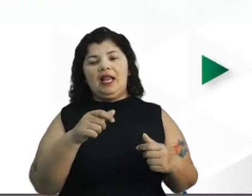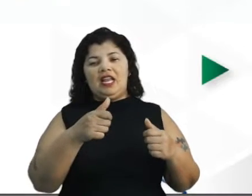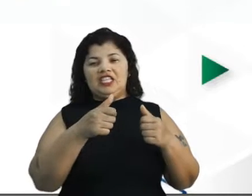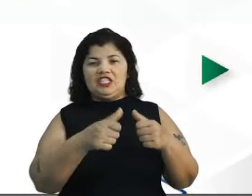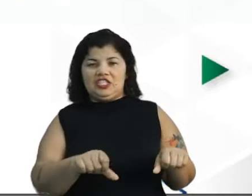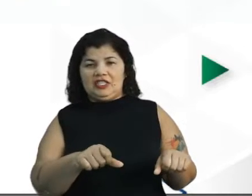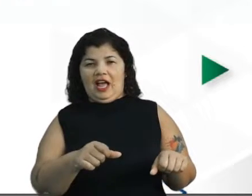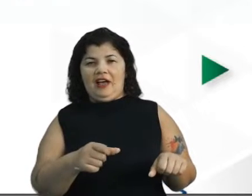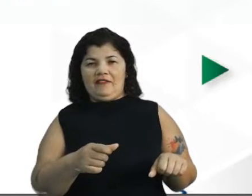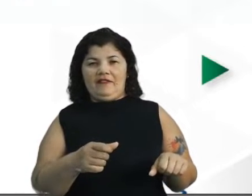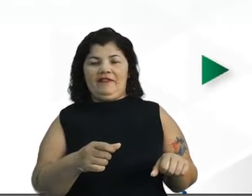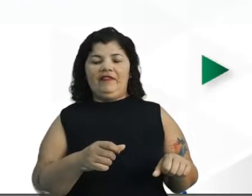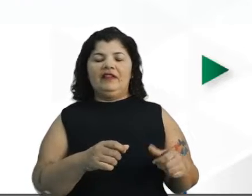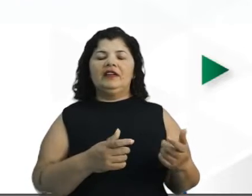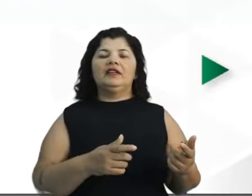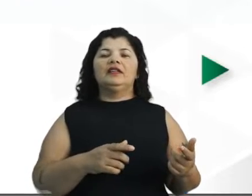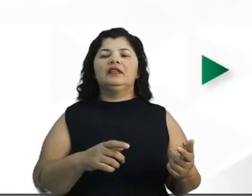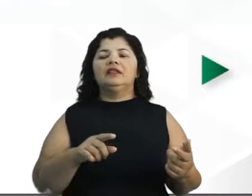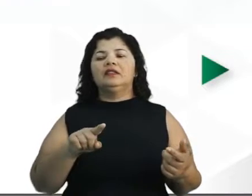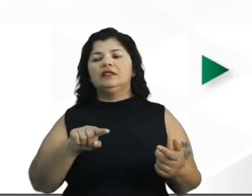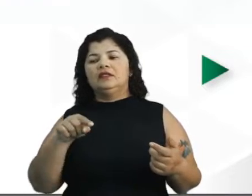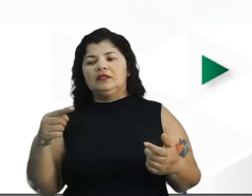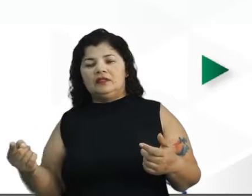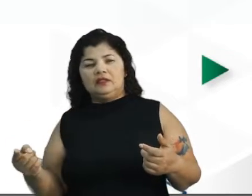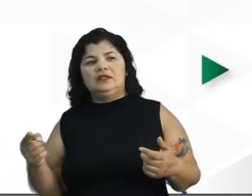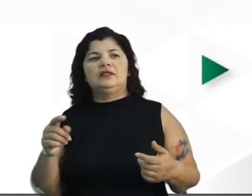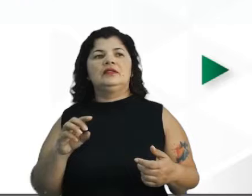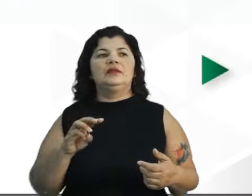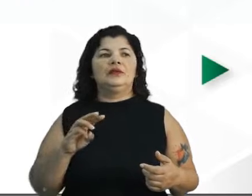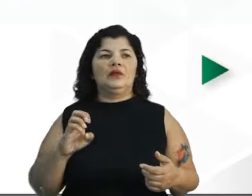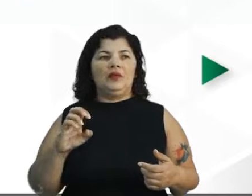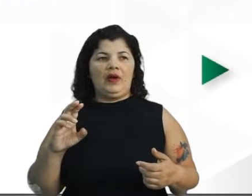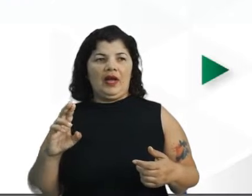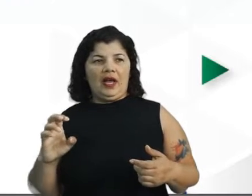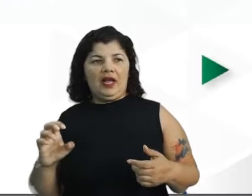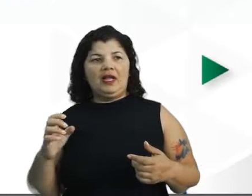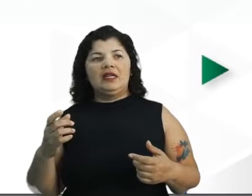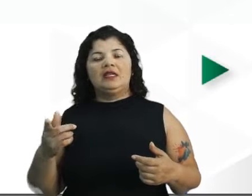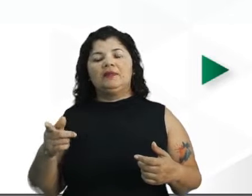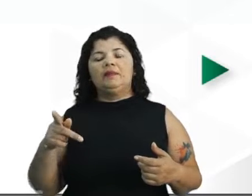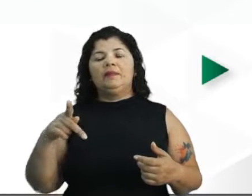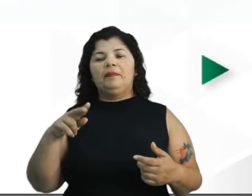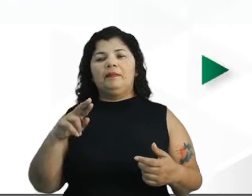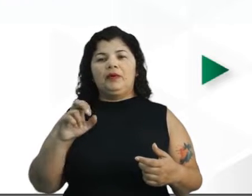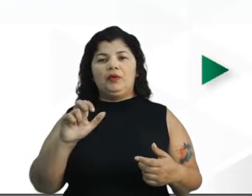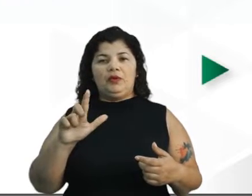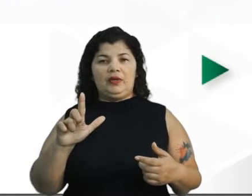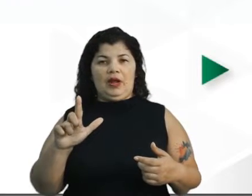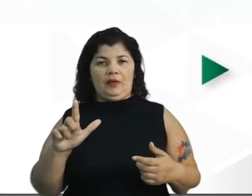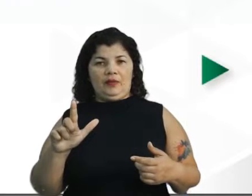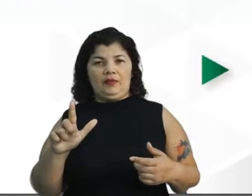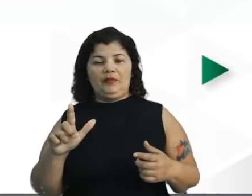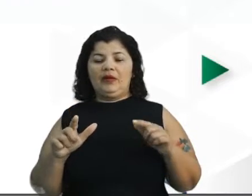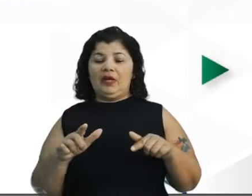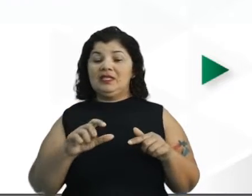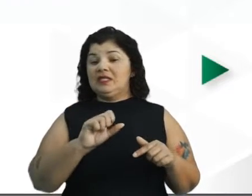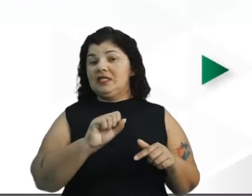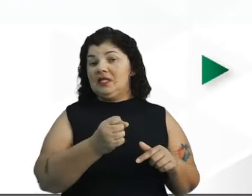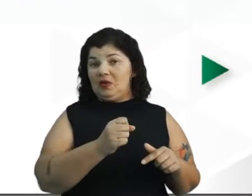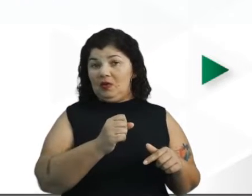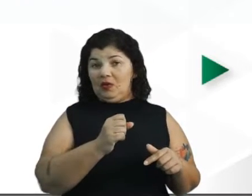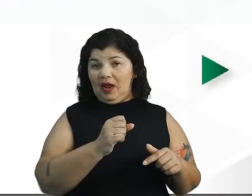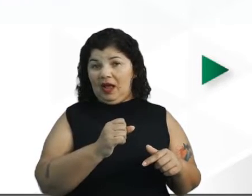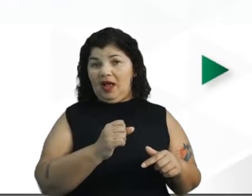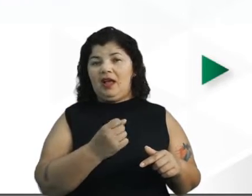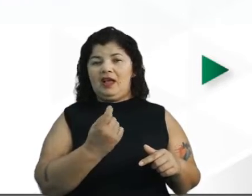o singular, e o were, eram ou estavam para o plural, só o singular se for